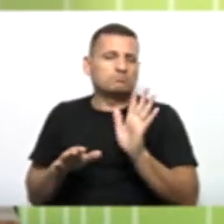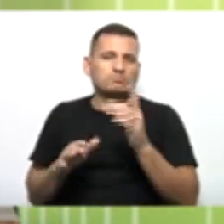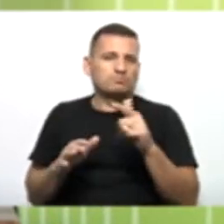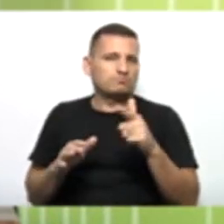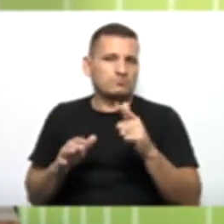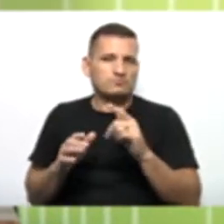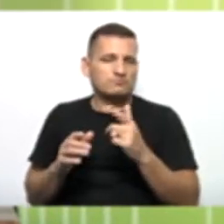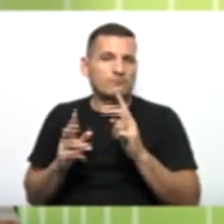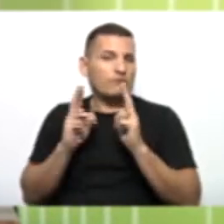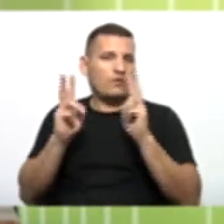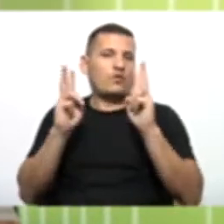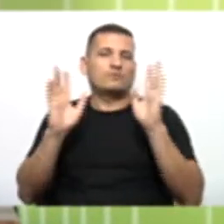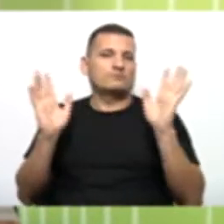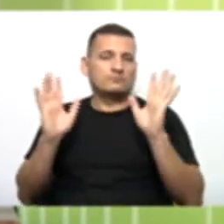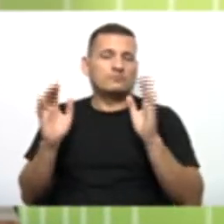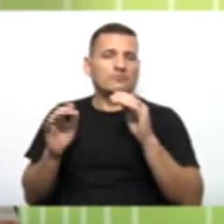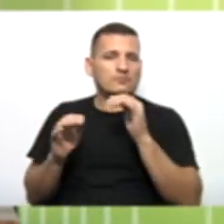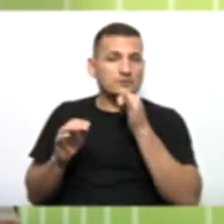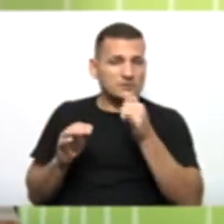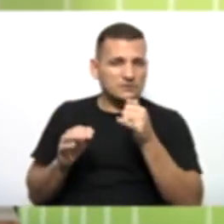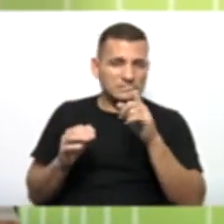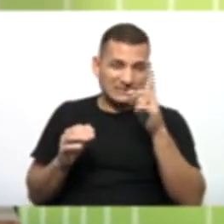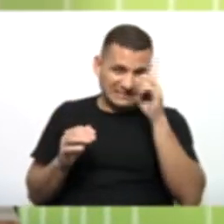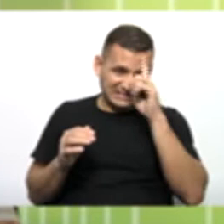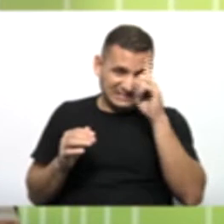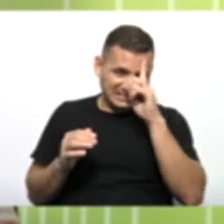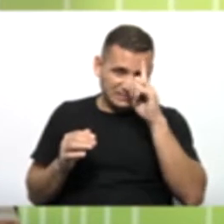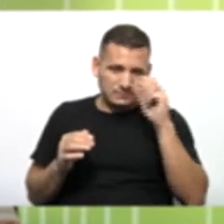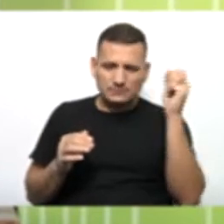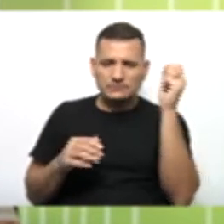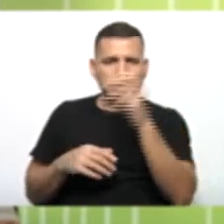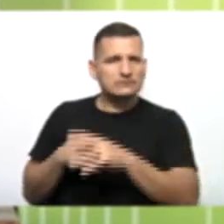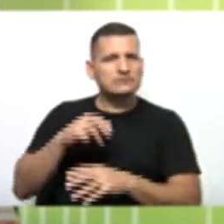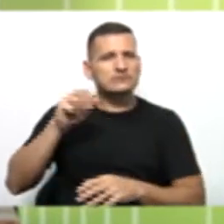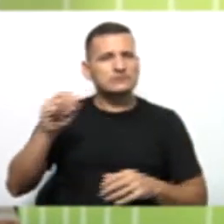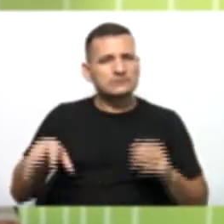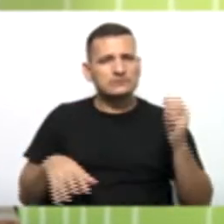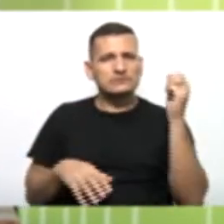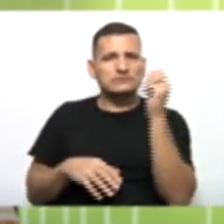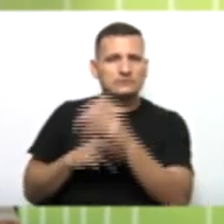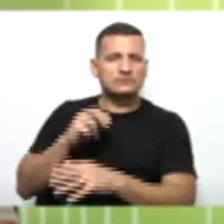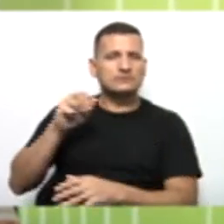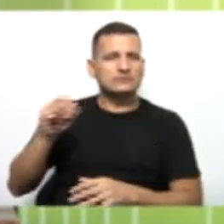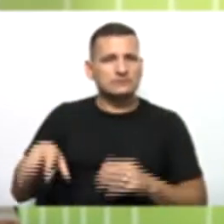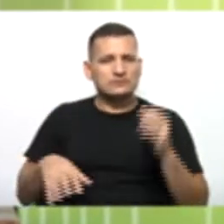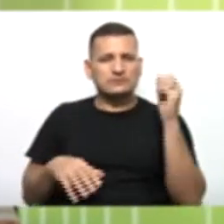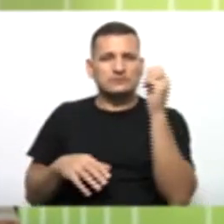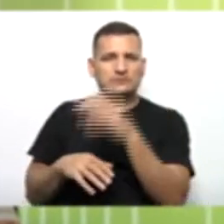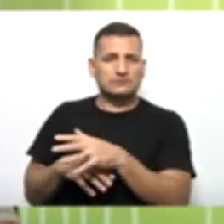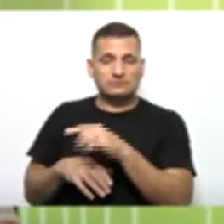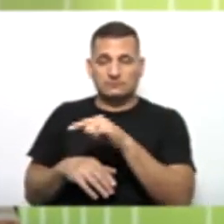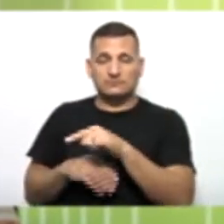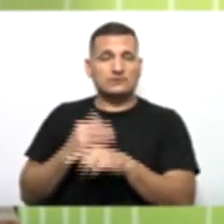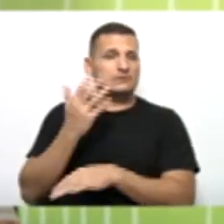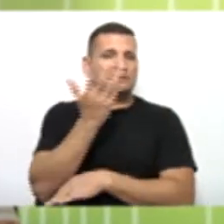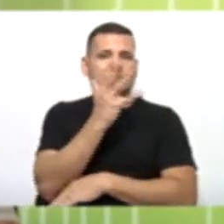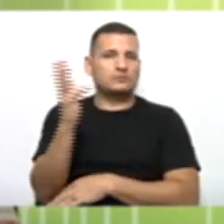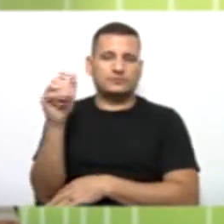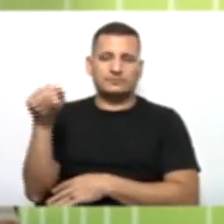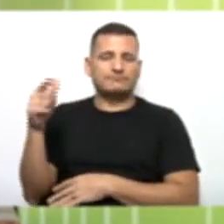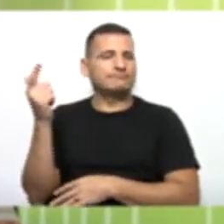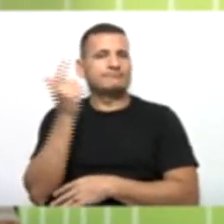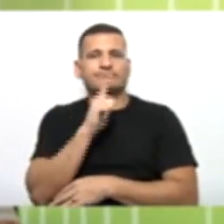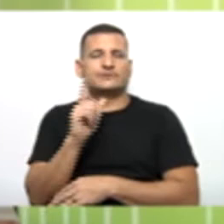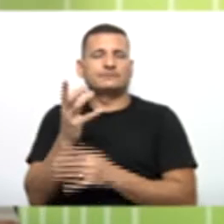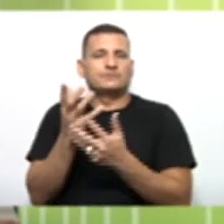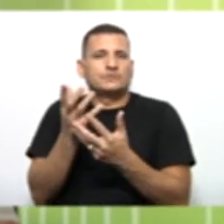Mas, se todo dia eu lançar 5, 6 cascas de banana no mesmo lugar, a natureza não vai conseguir absorvê-las a tempo